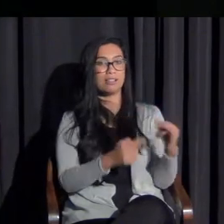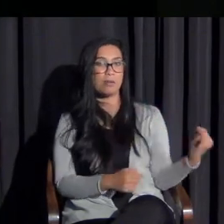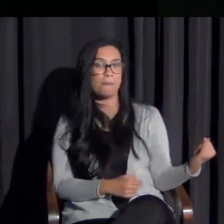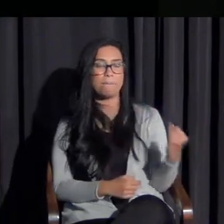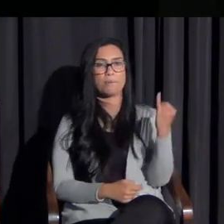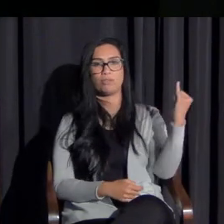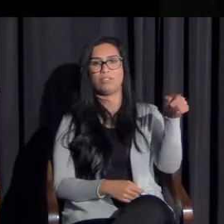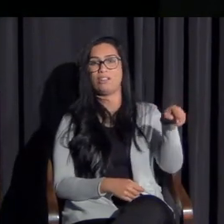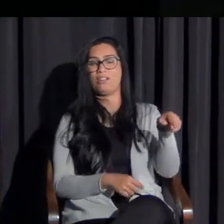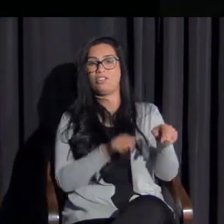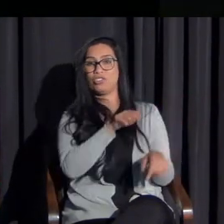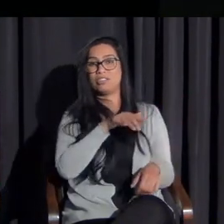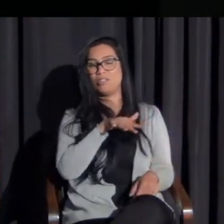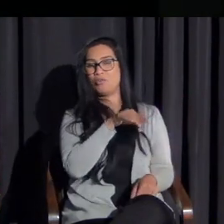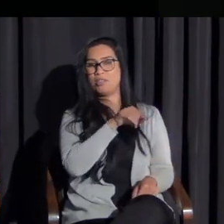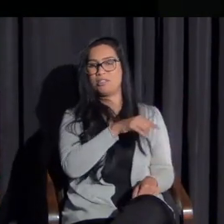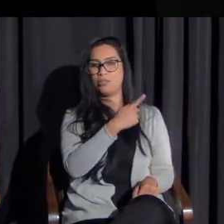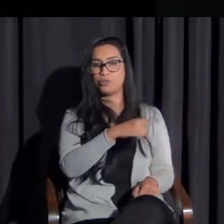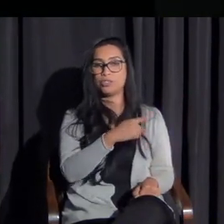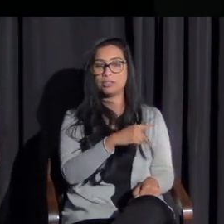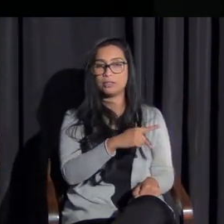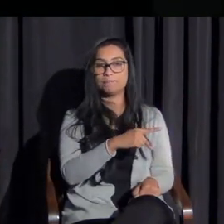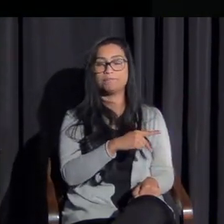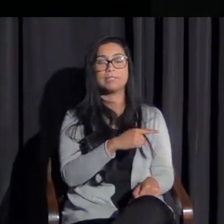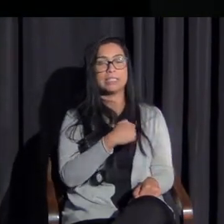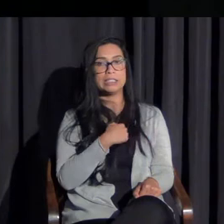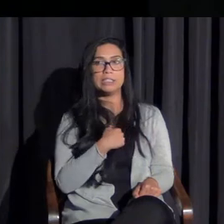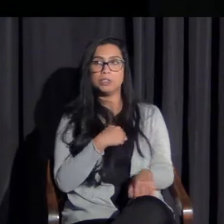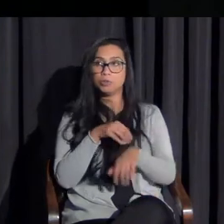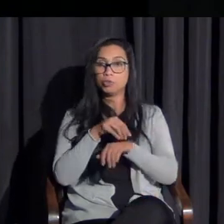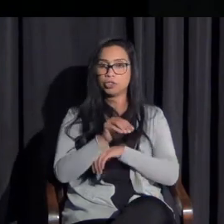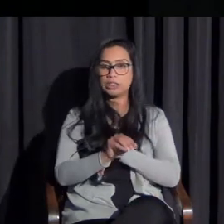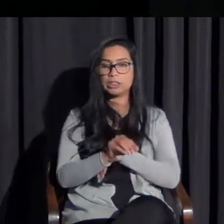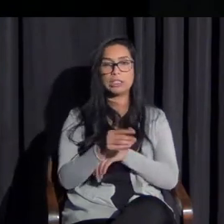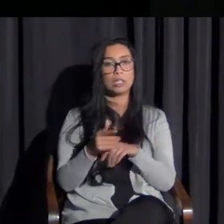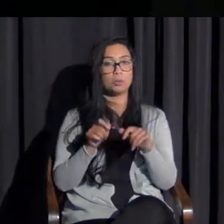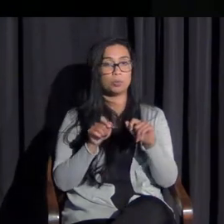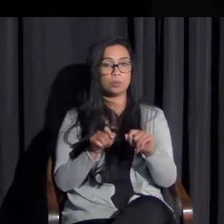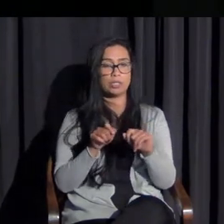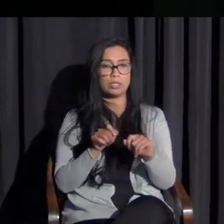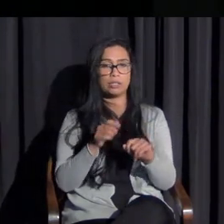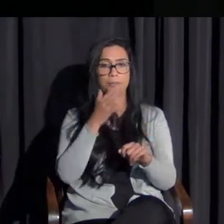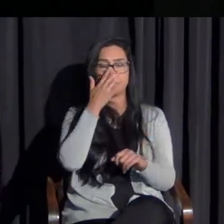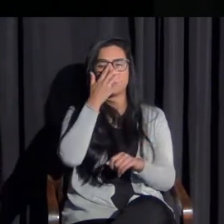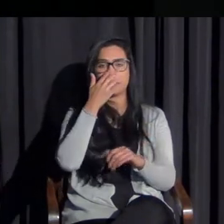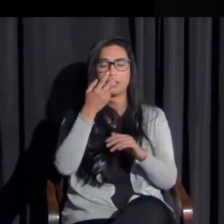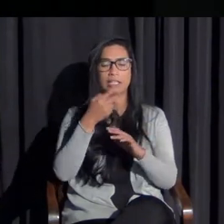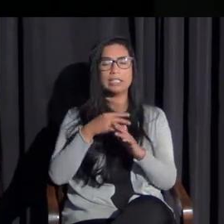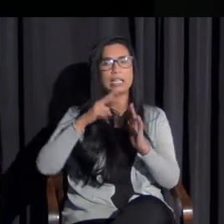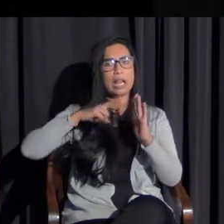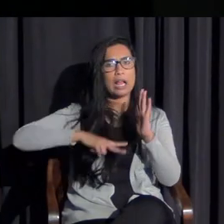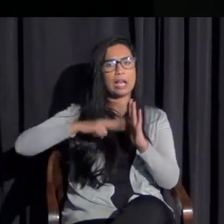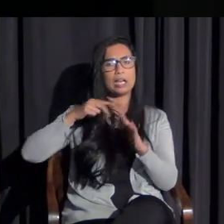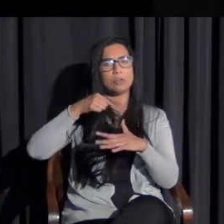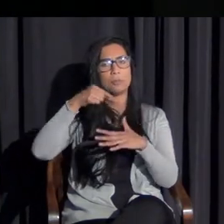cidade. Em algo, e aí eu passei até a sugestão depois de leitura e tudo mais, né,